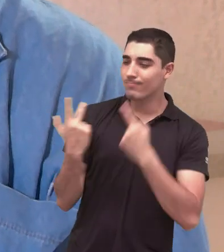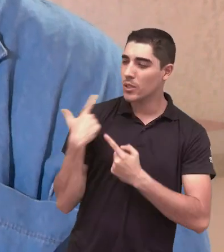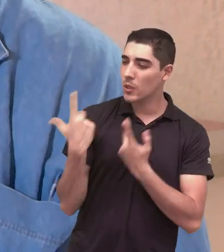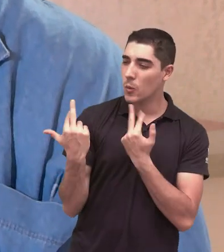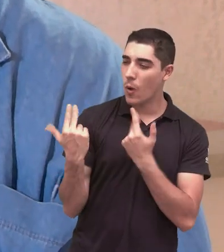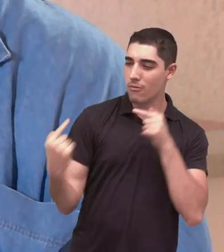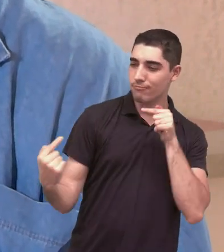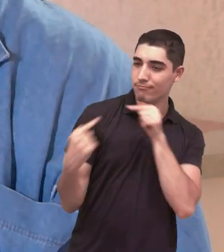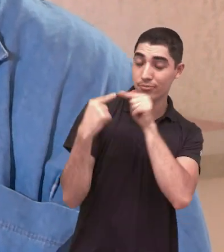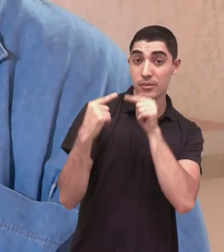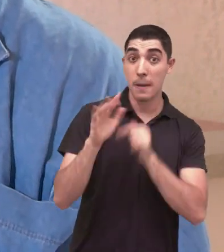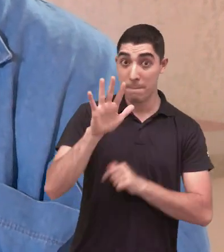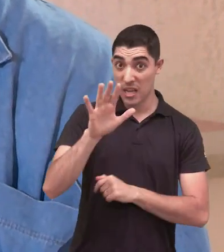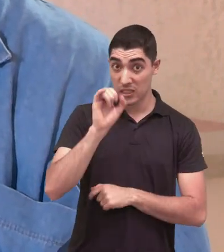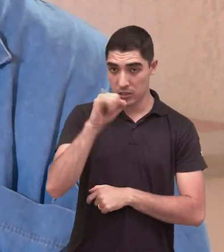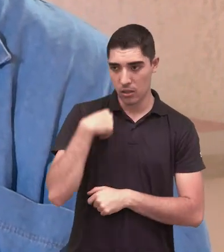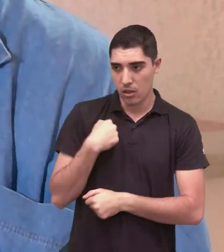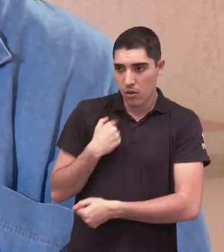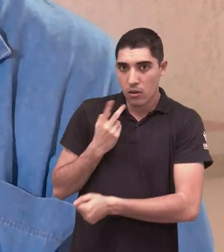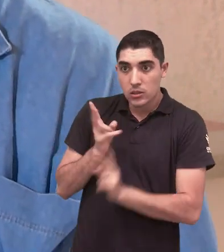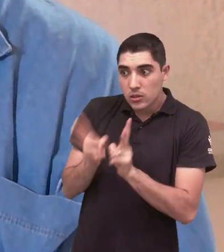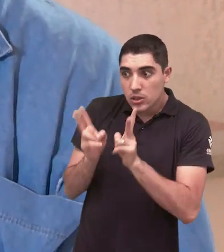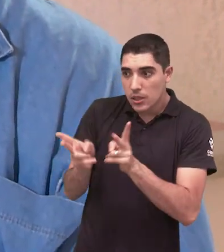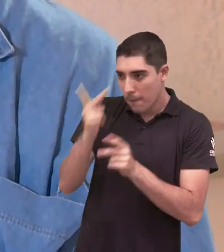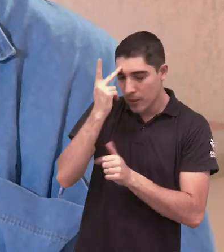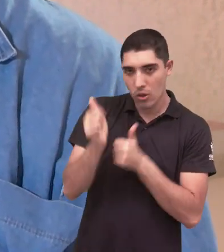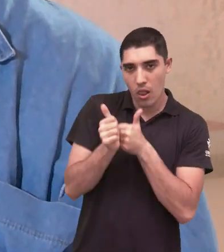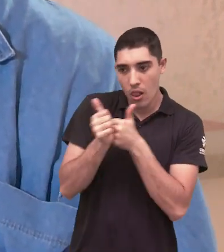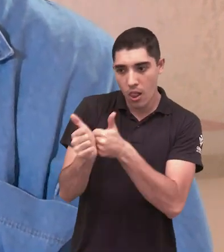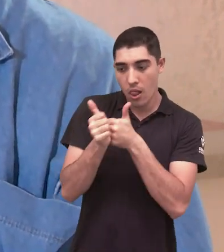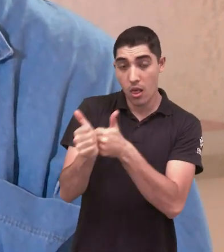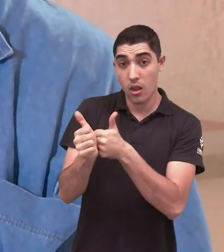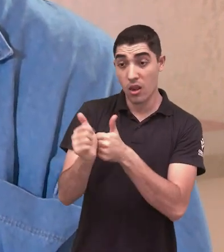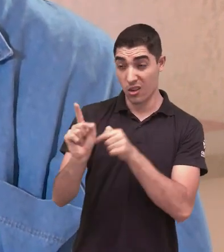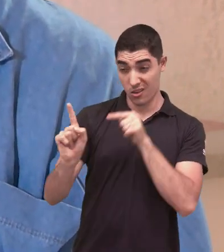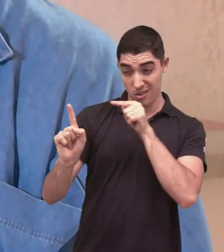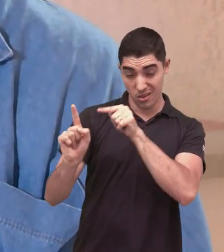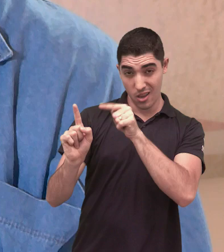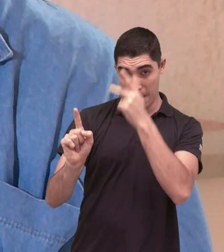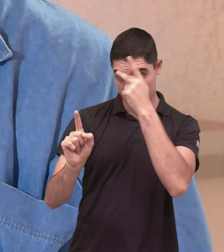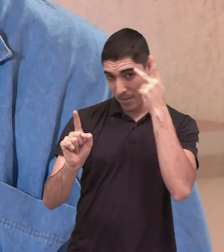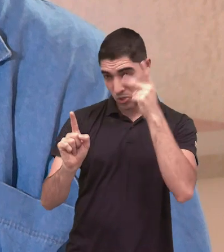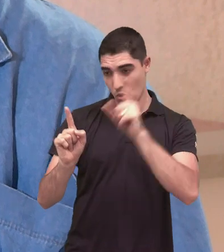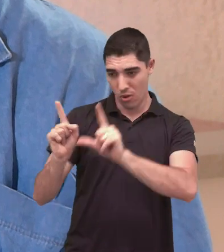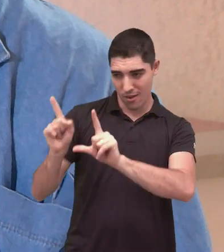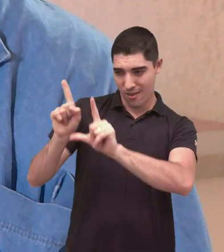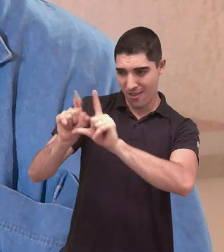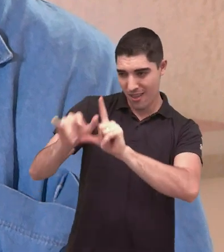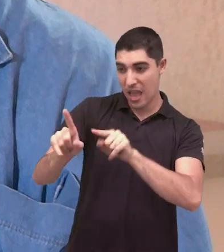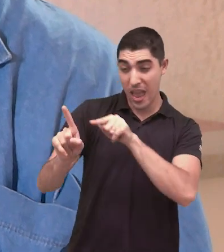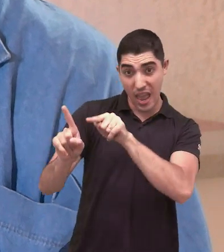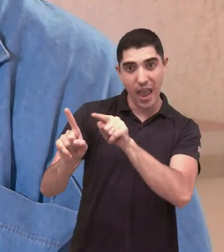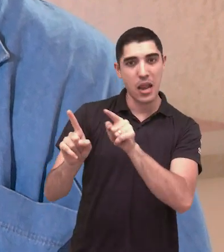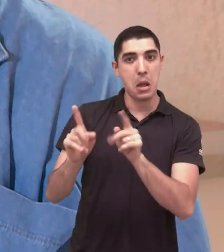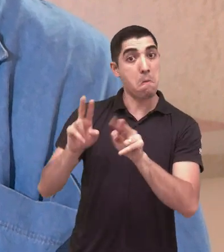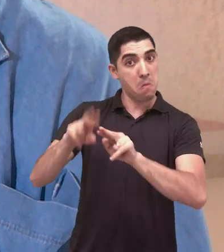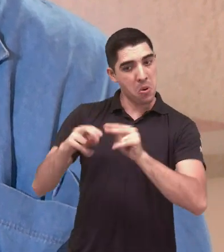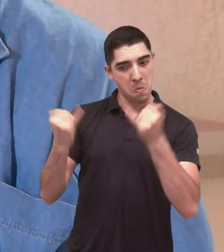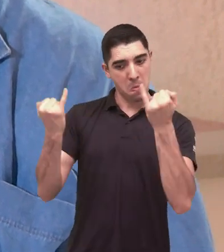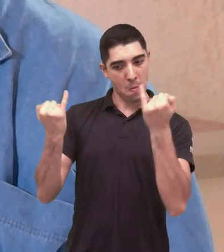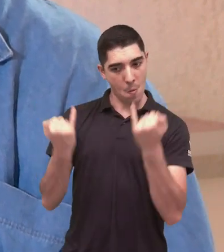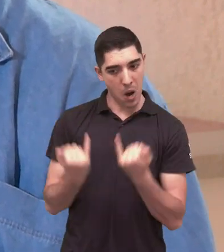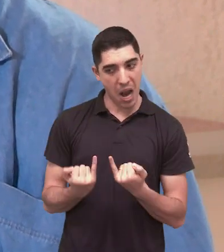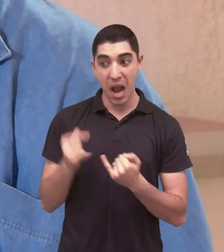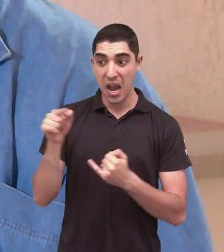essa identificação pode causar algum mal. Por exemplo, se eu sigo uma pessoa que eu engajei com ela por causa de um